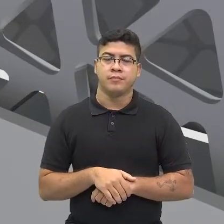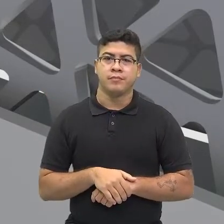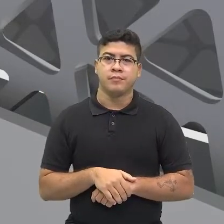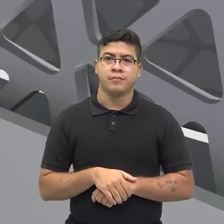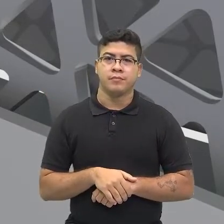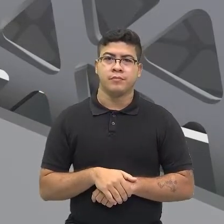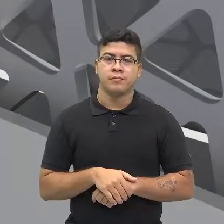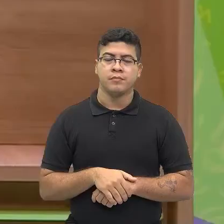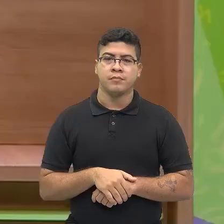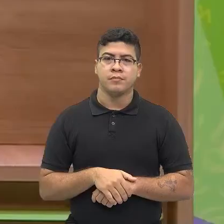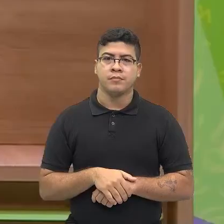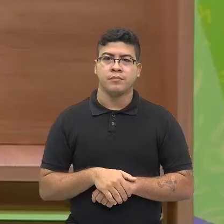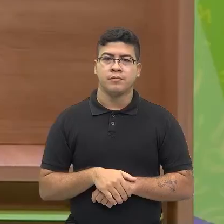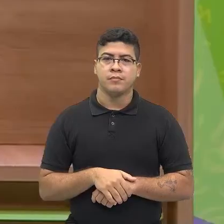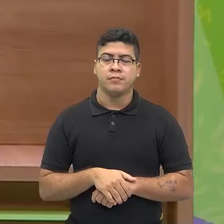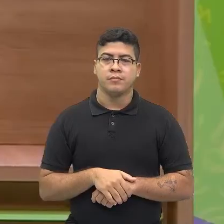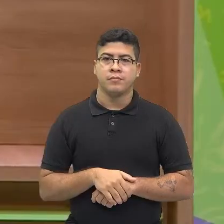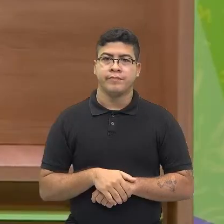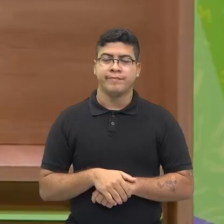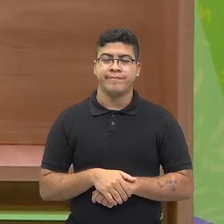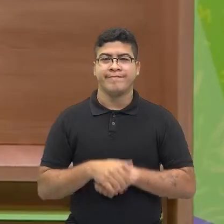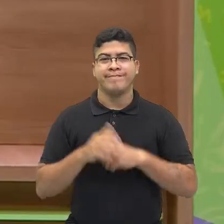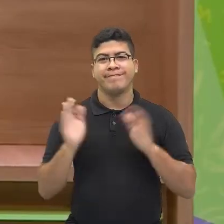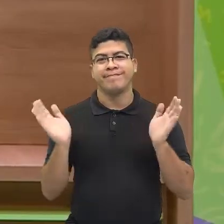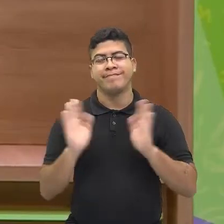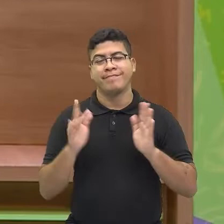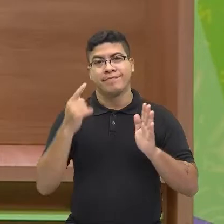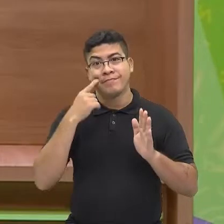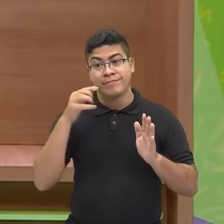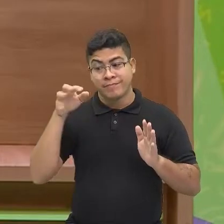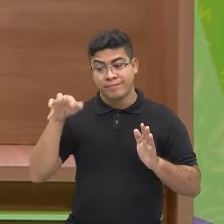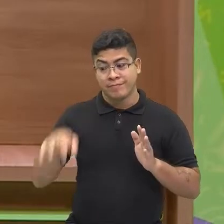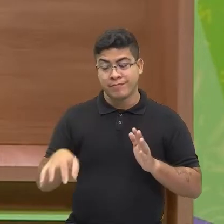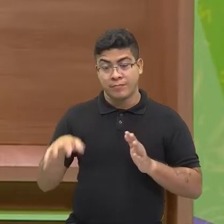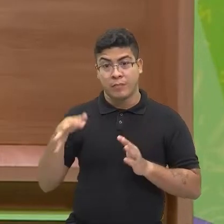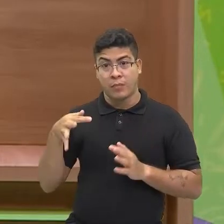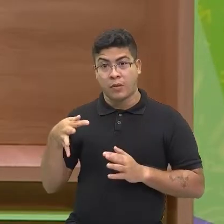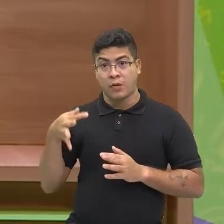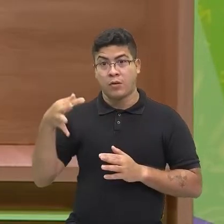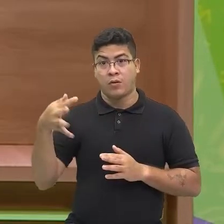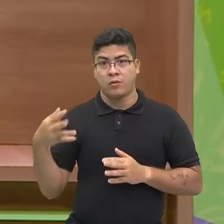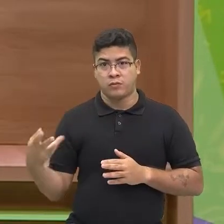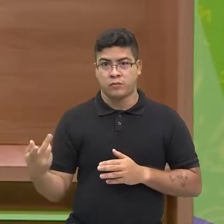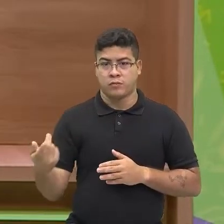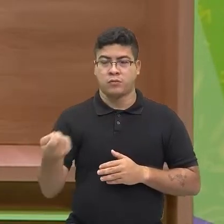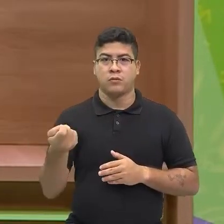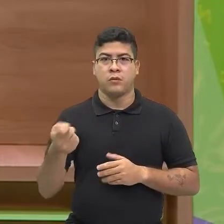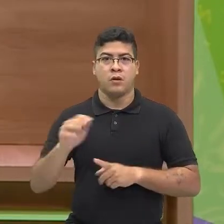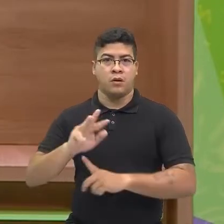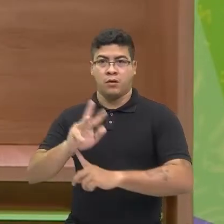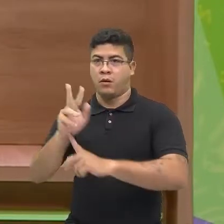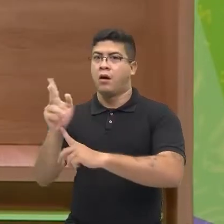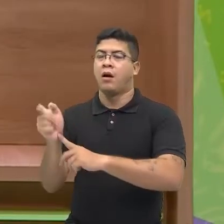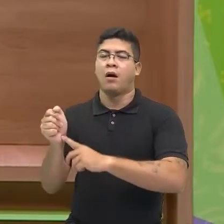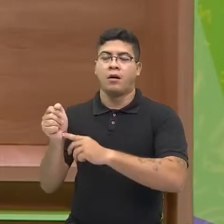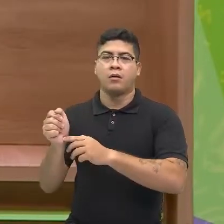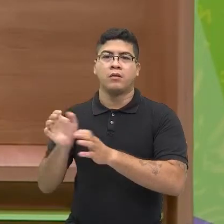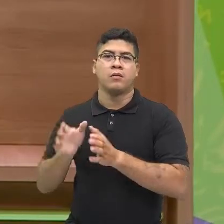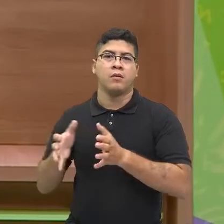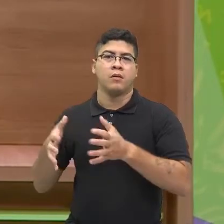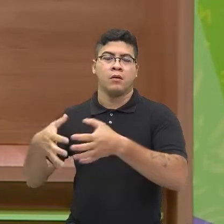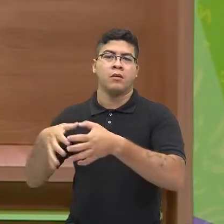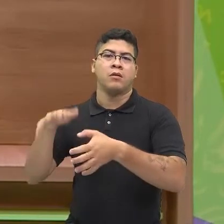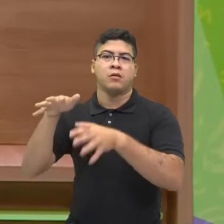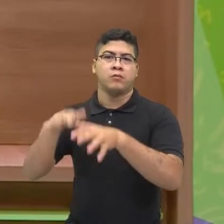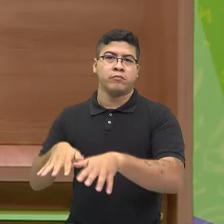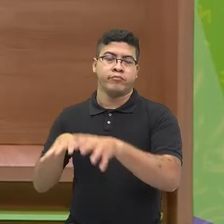só. Falar do movimento futurista, né, do movimento artístico futurista, é falar dos artistas